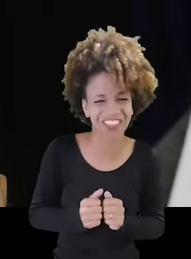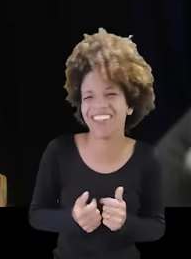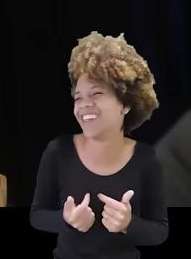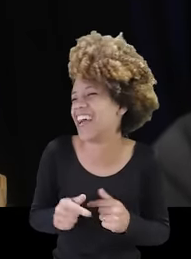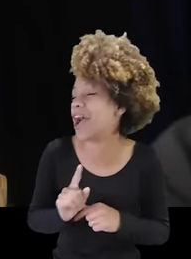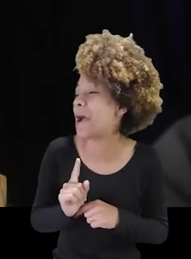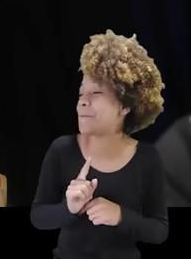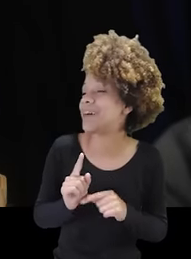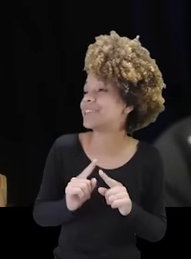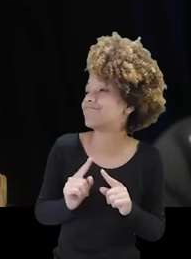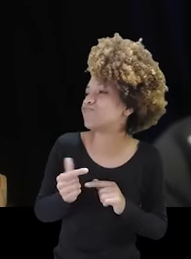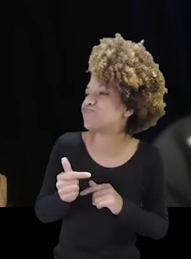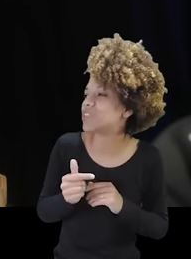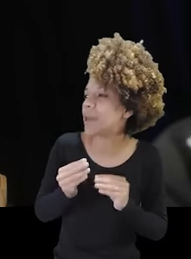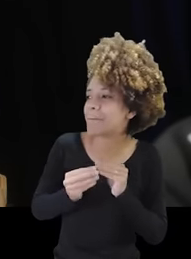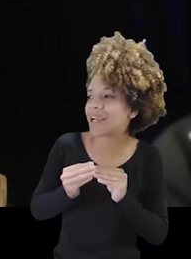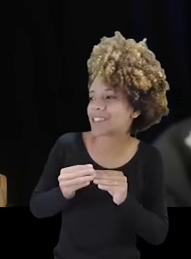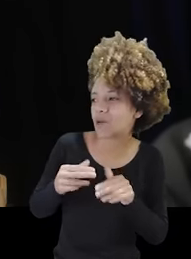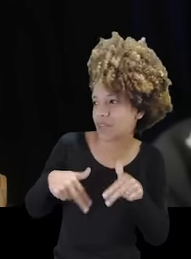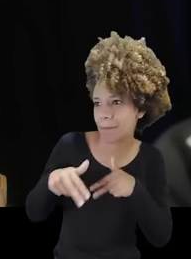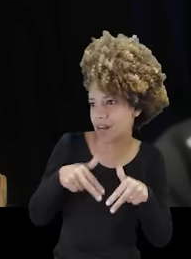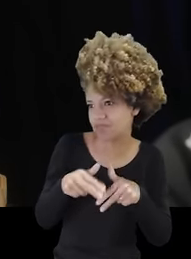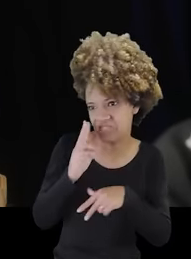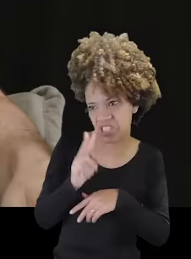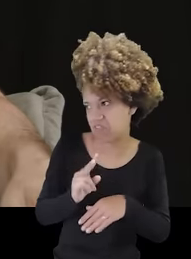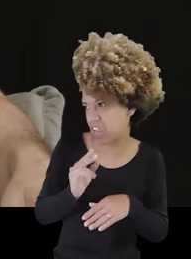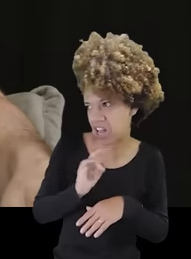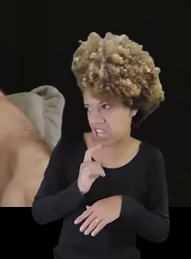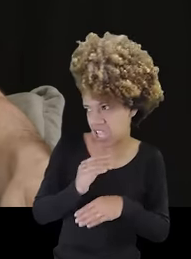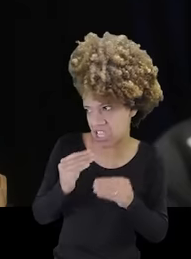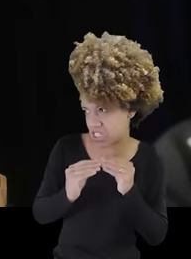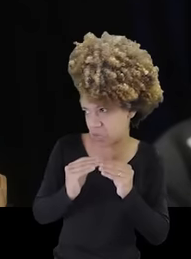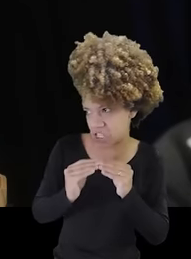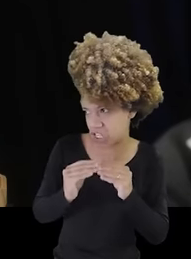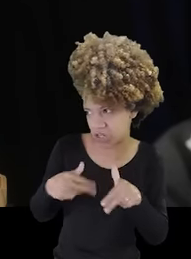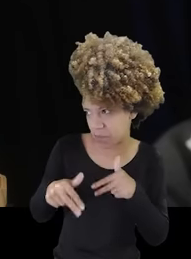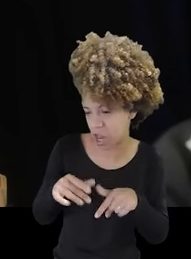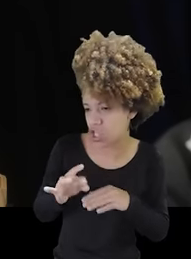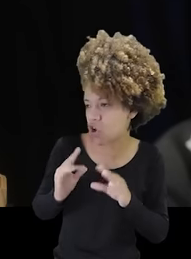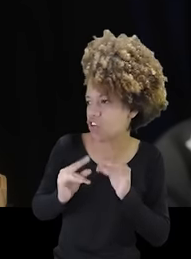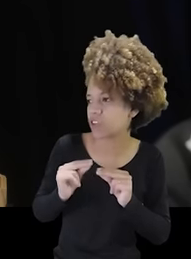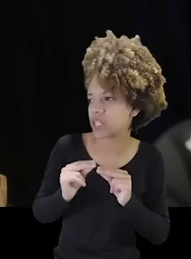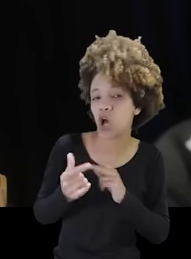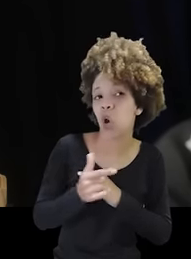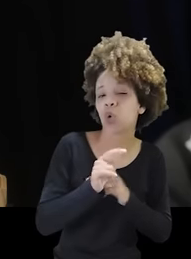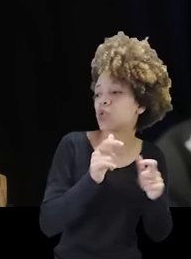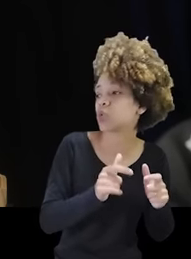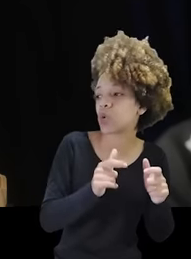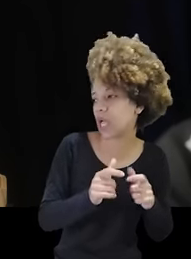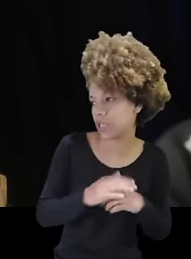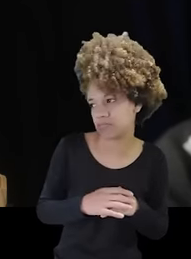mas é que lá não tem pegar sol na balada se não vem ninguém se pegando na balada não lá é tipo conversou vai para outro lugar